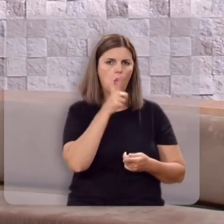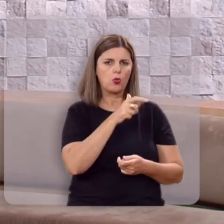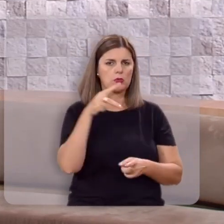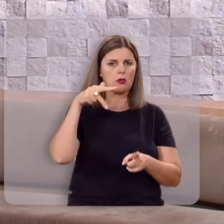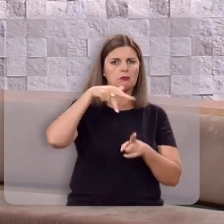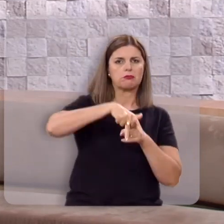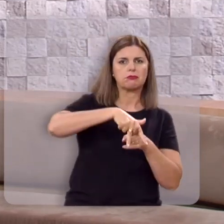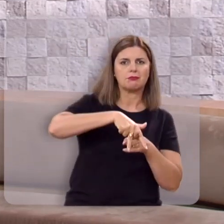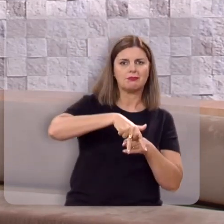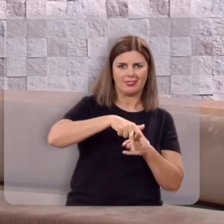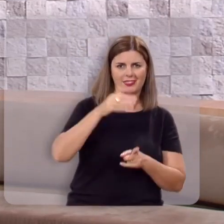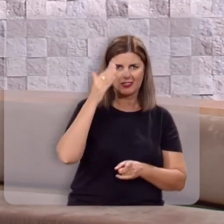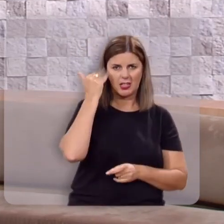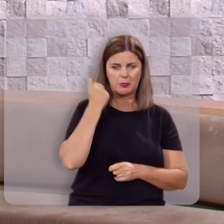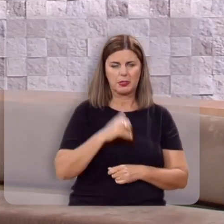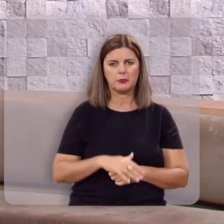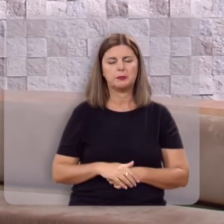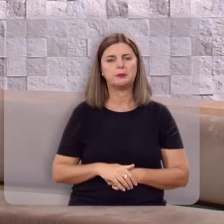foi domesticado.